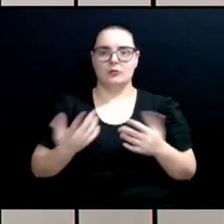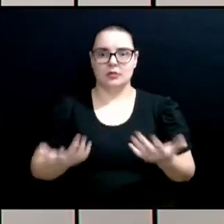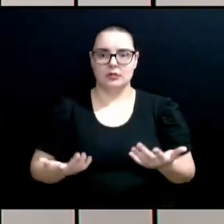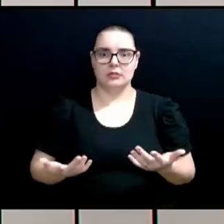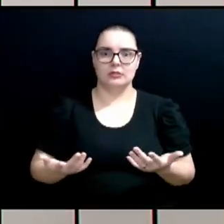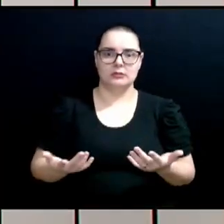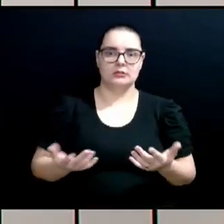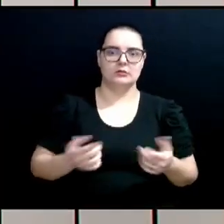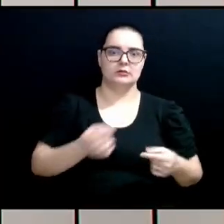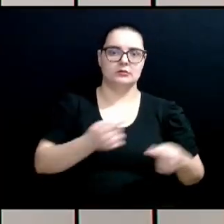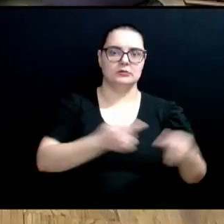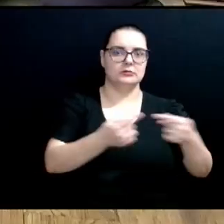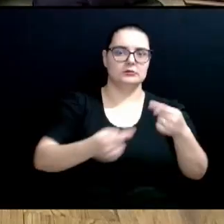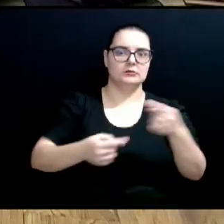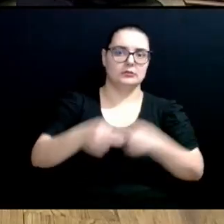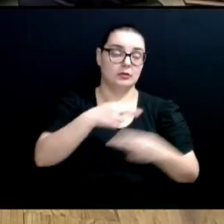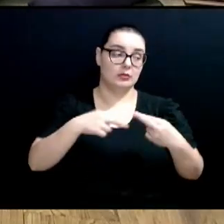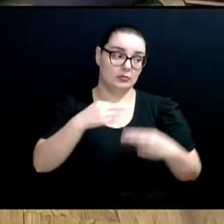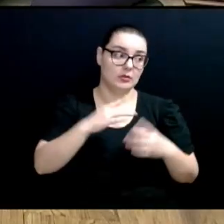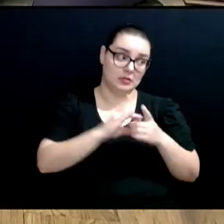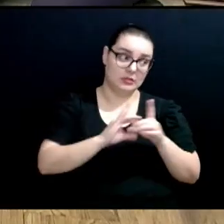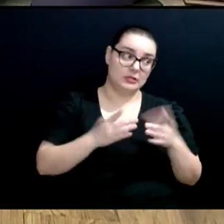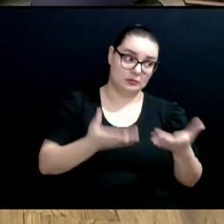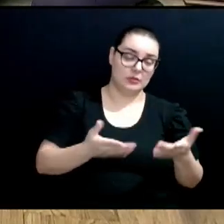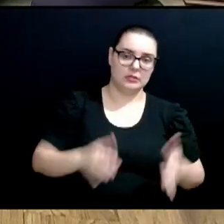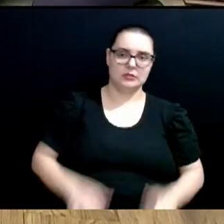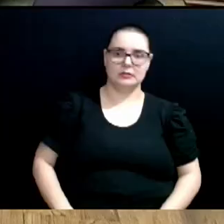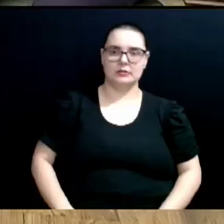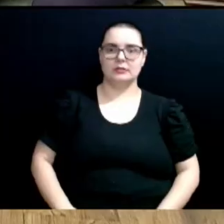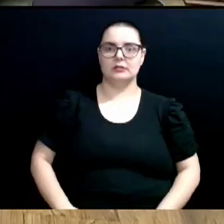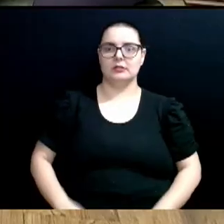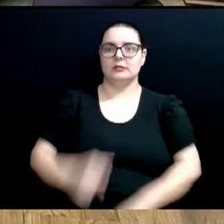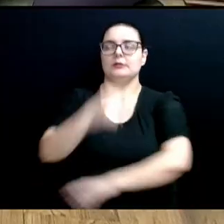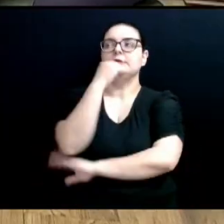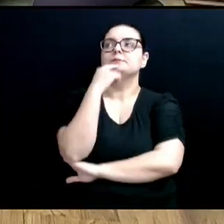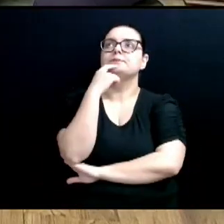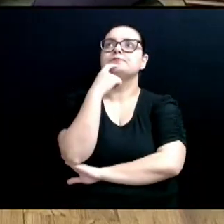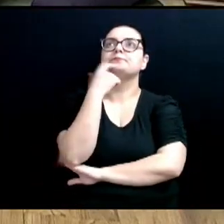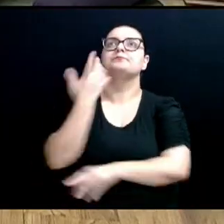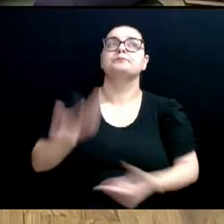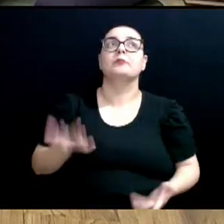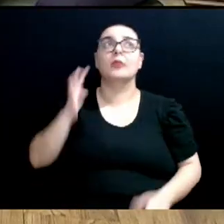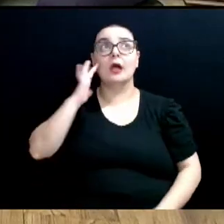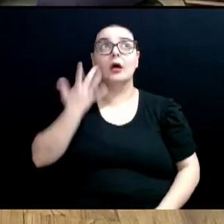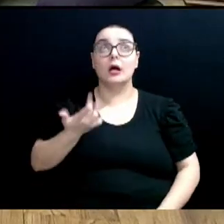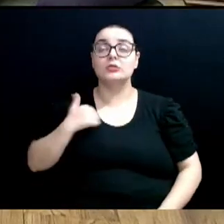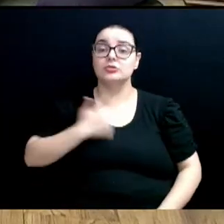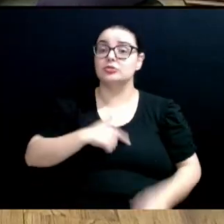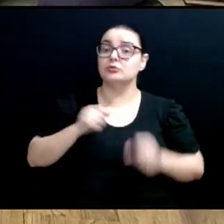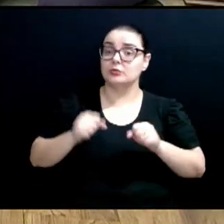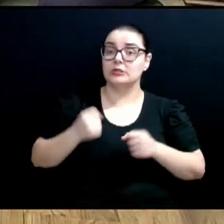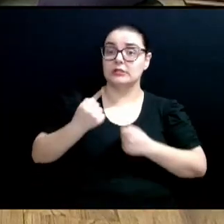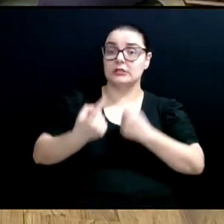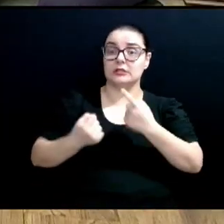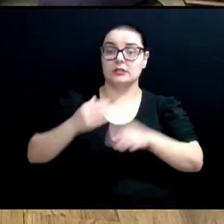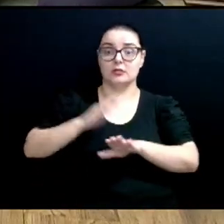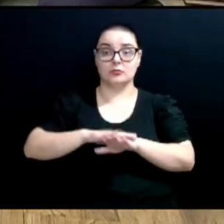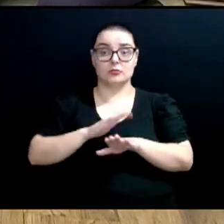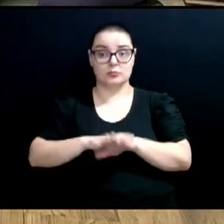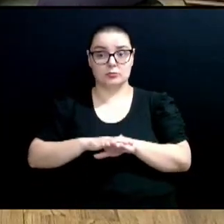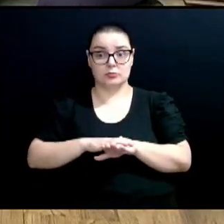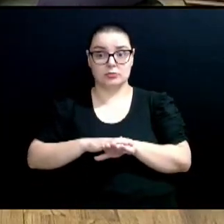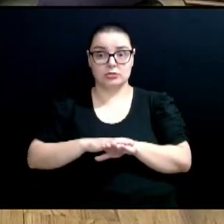discussão em termos deste assunto? Eu acho que nós podemos ter, em alguma medida,